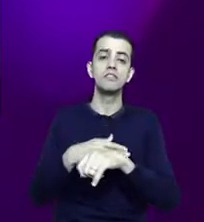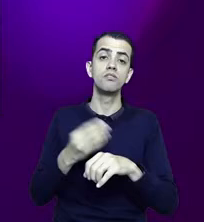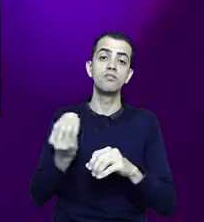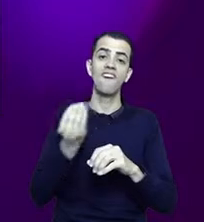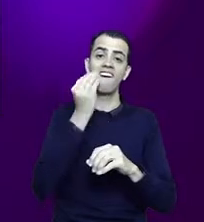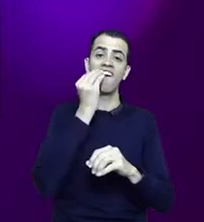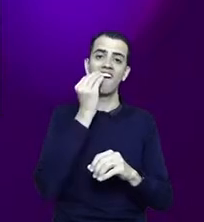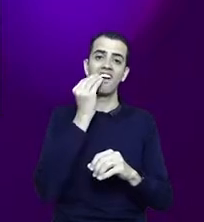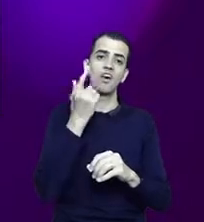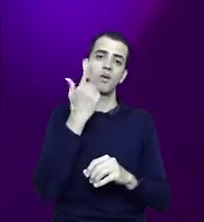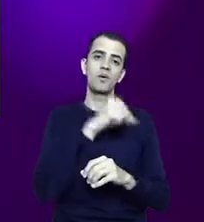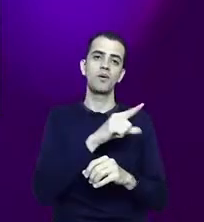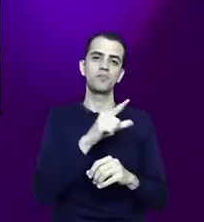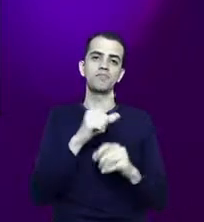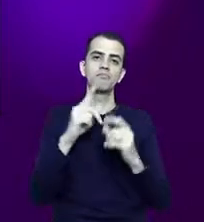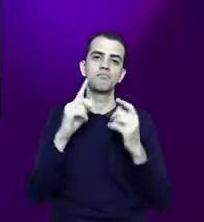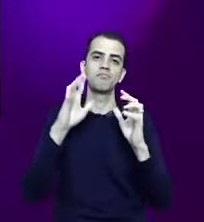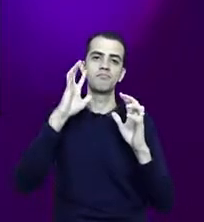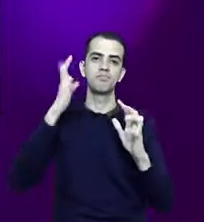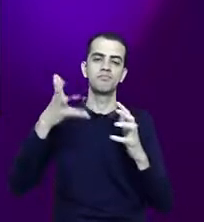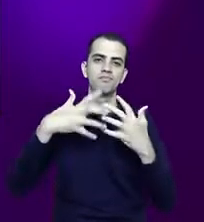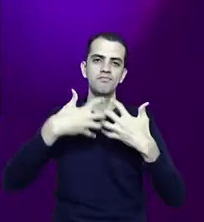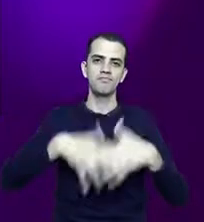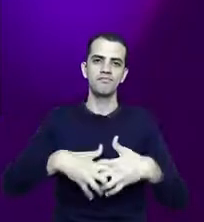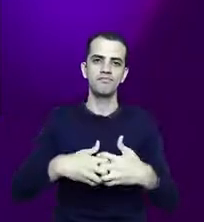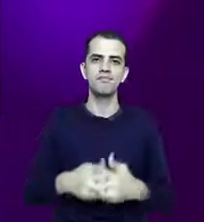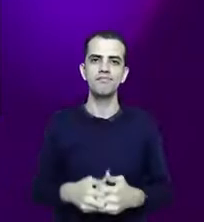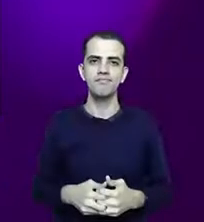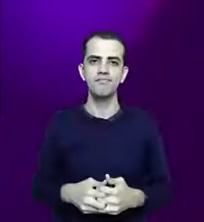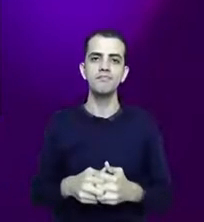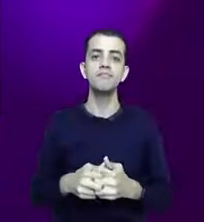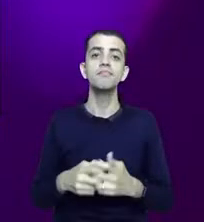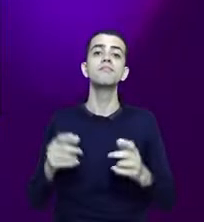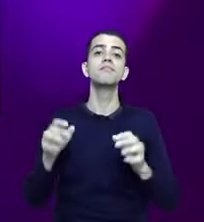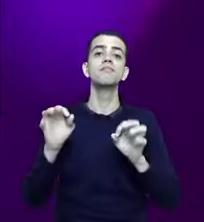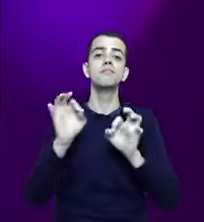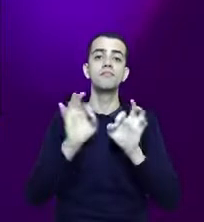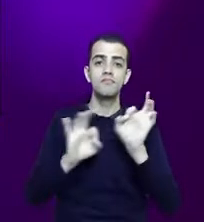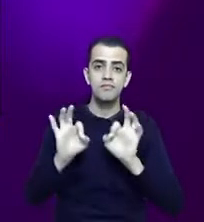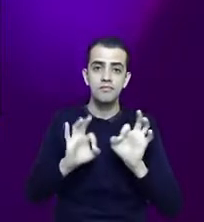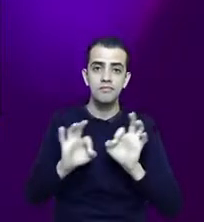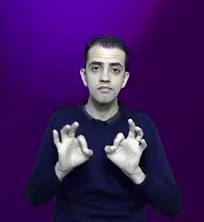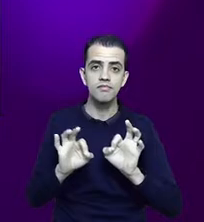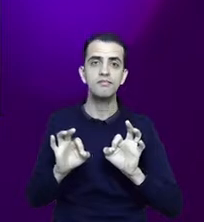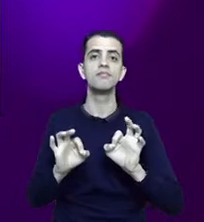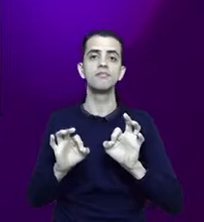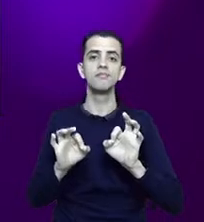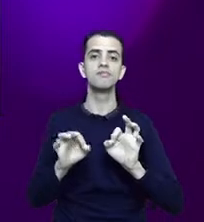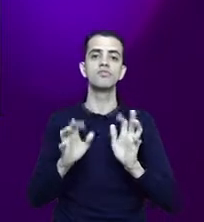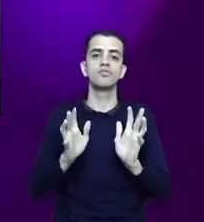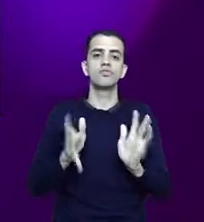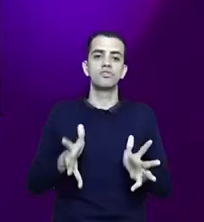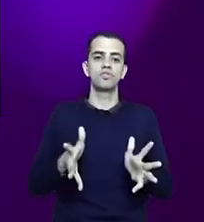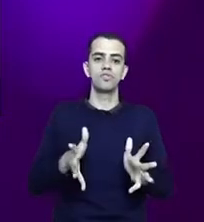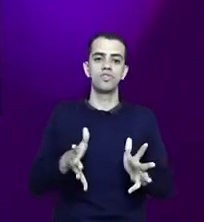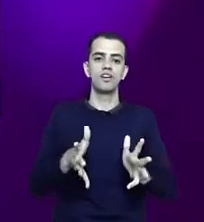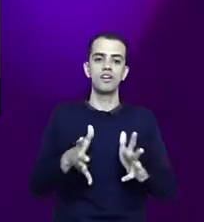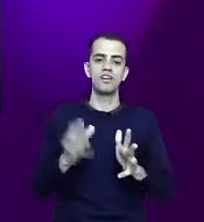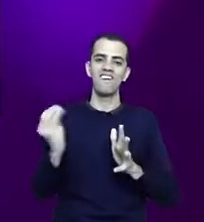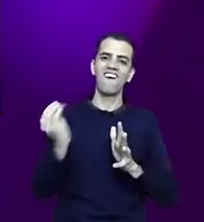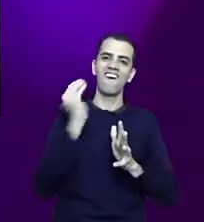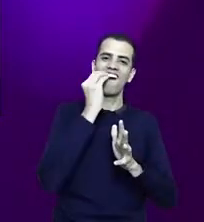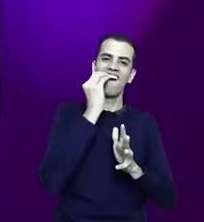retalho microcirúrgico. Esse retalho é fixado na prótese e é levado para a região receptora,